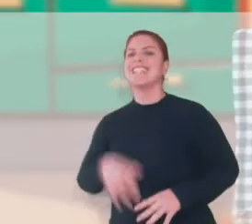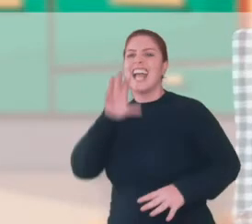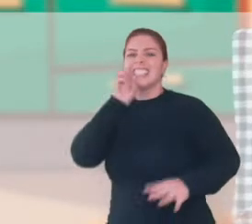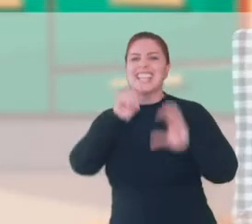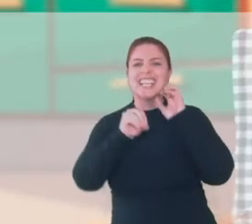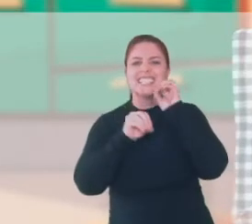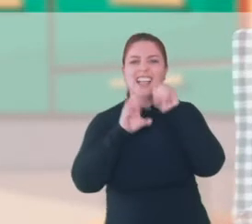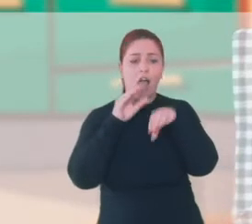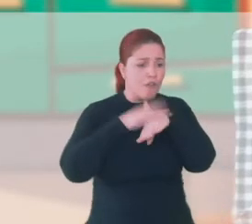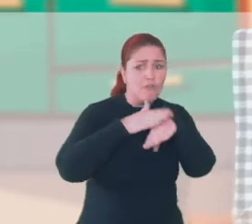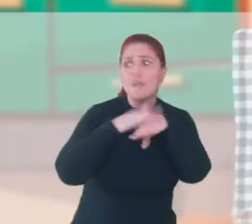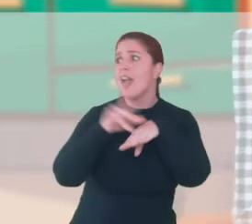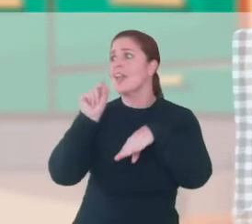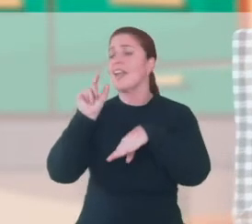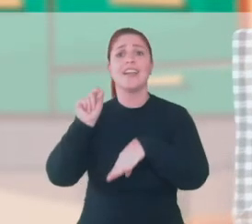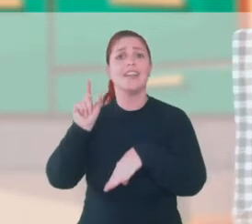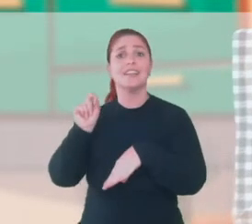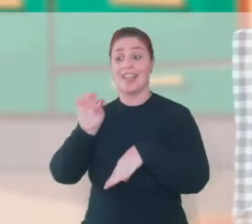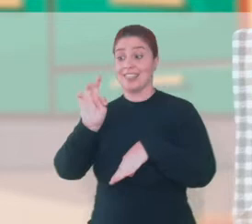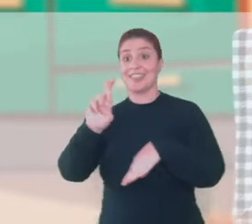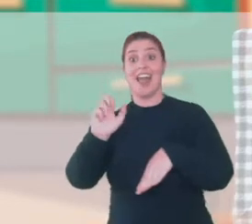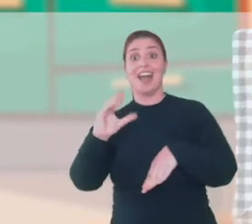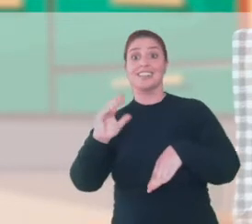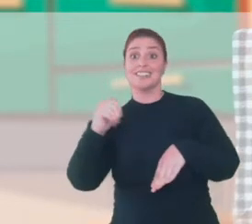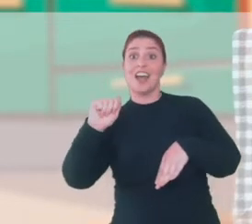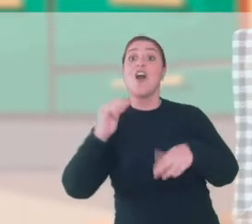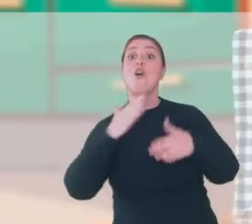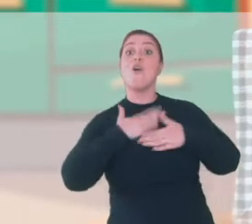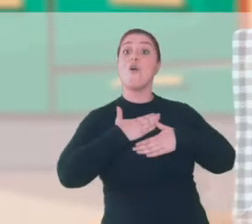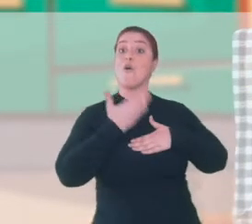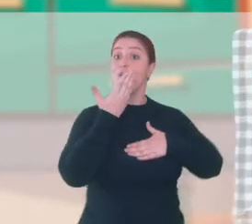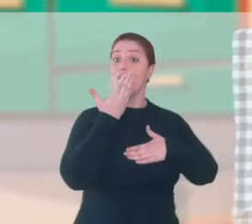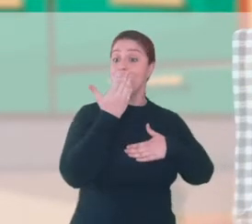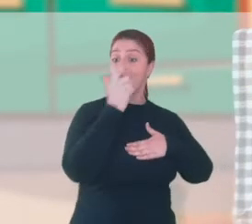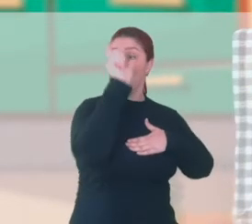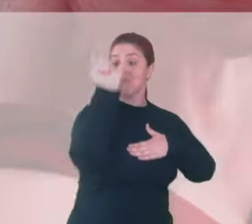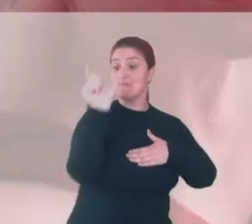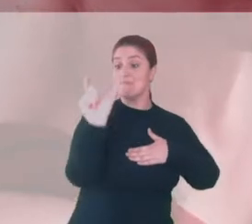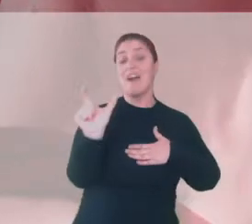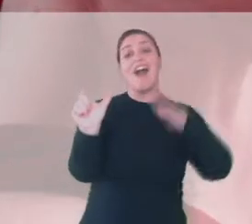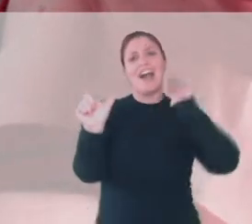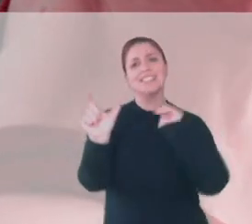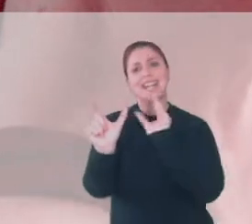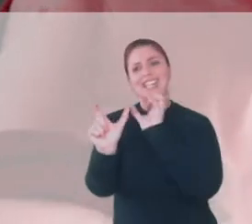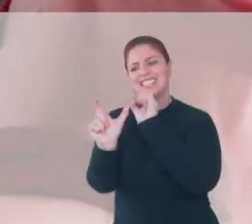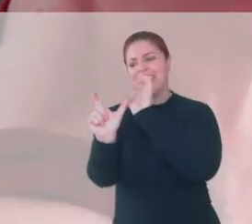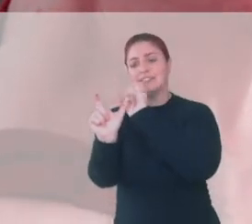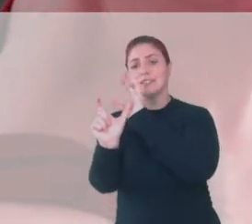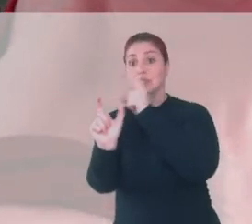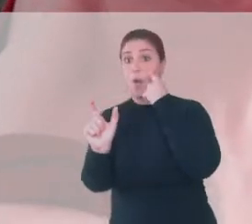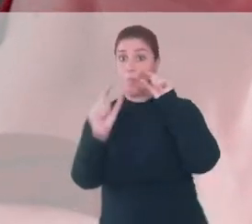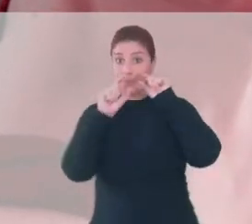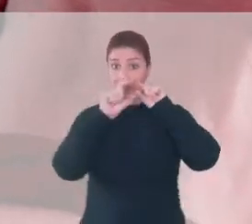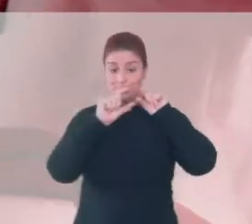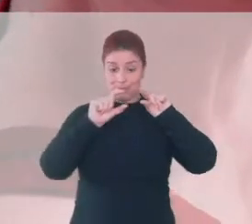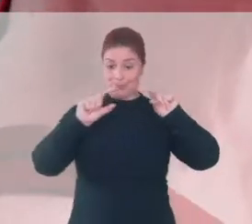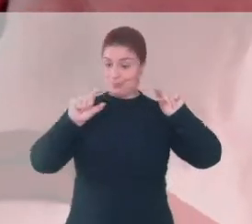Foi a traça que gosta de comer palavra. Em uma